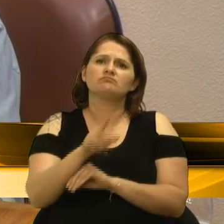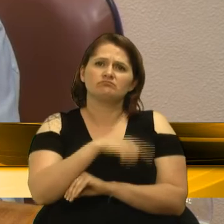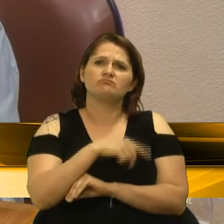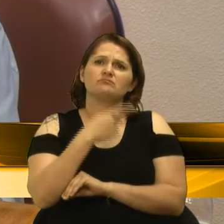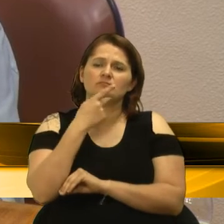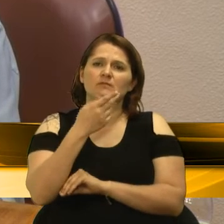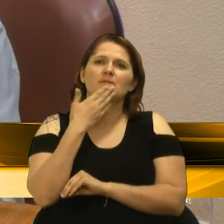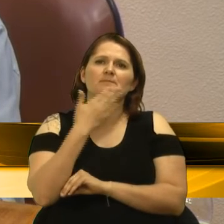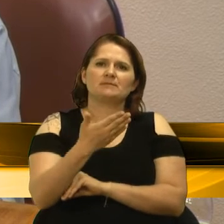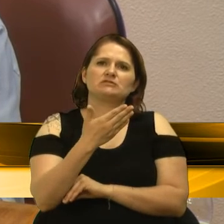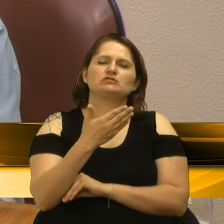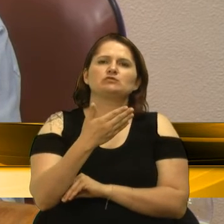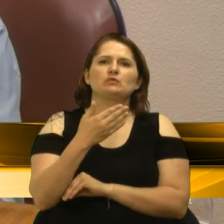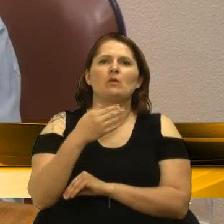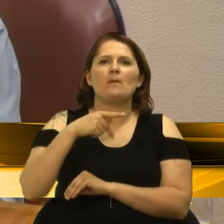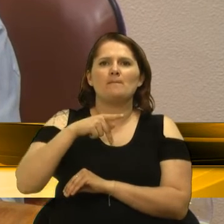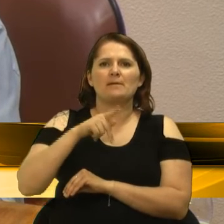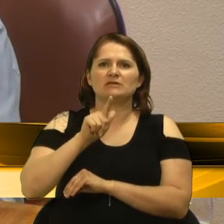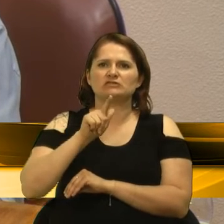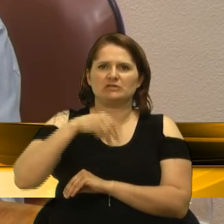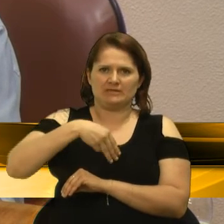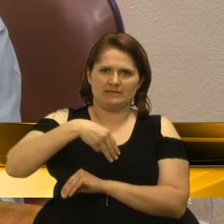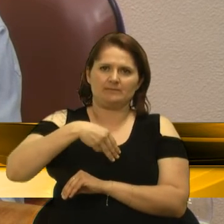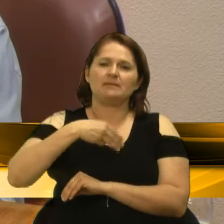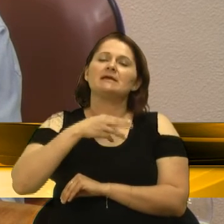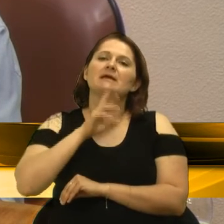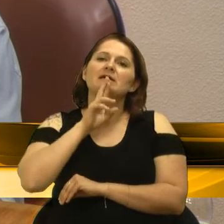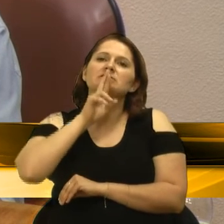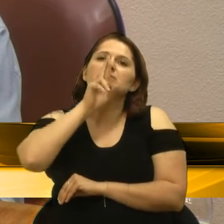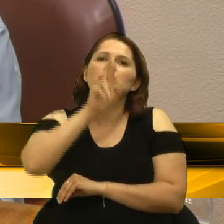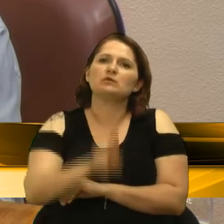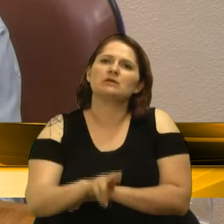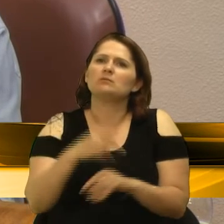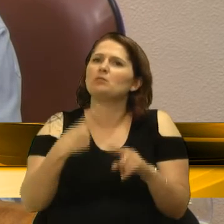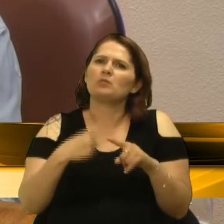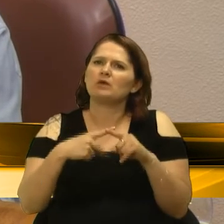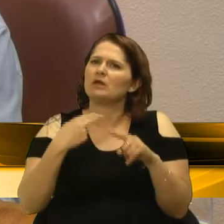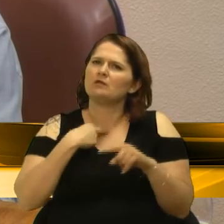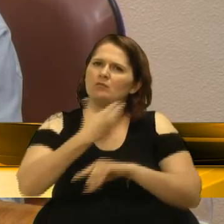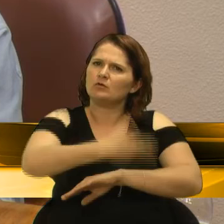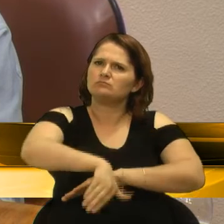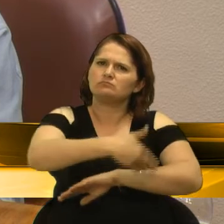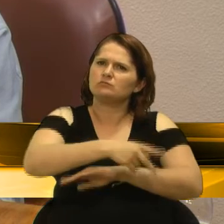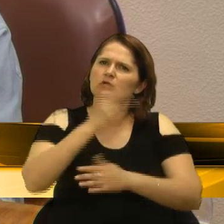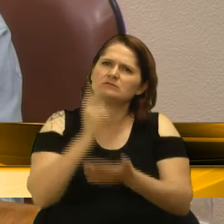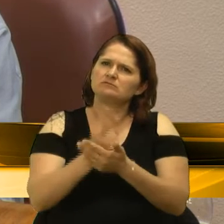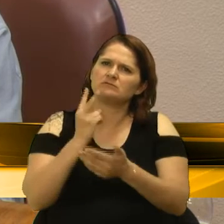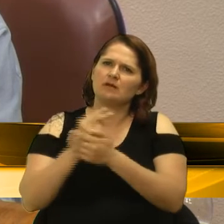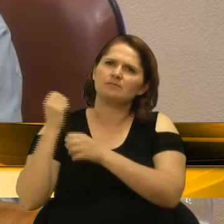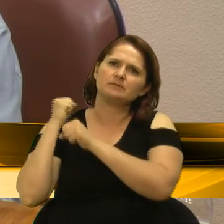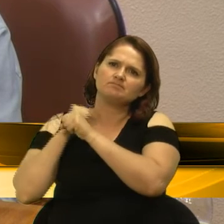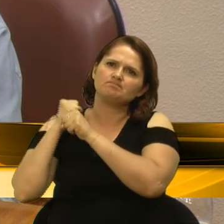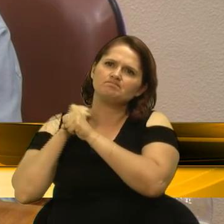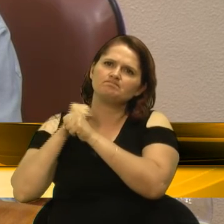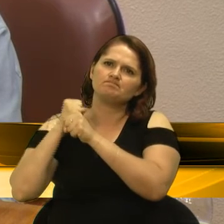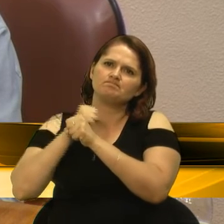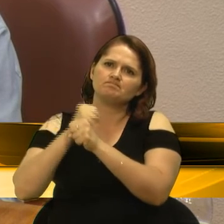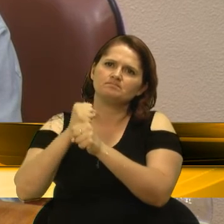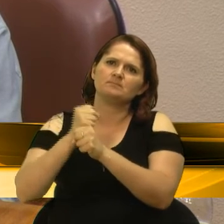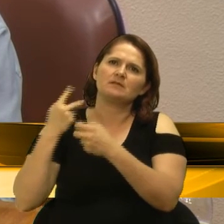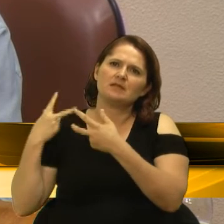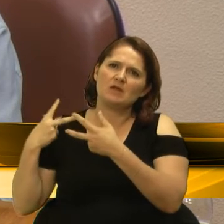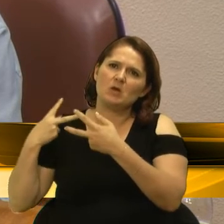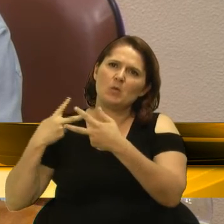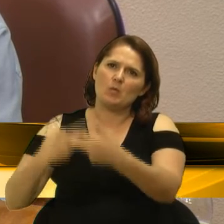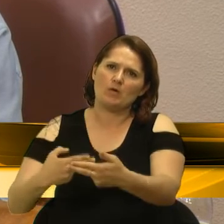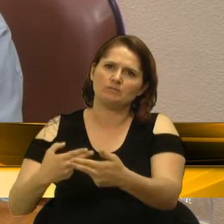indicou motivos para a proibição da realização do evento no local. Faz alusão à recomendação emitida conjuntamente pelo